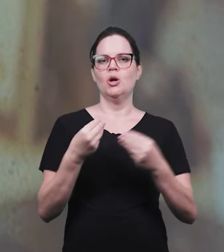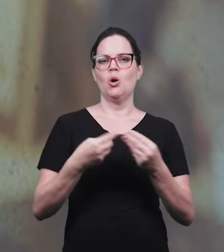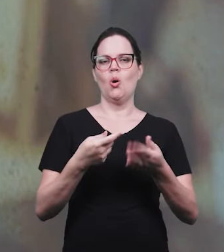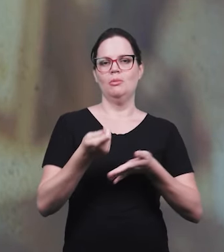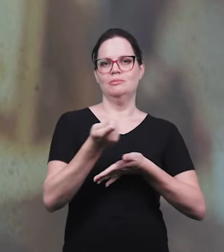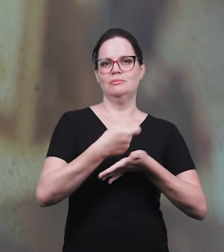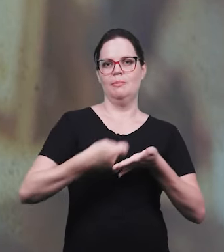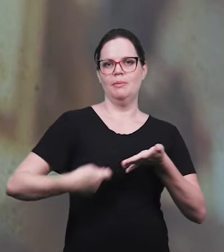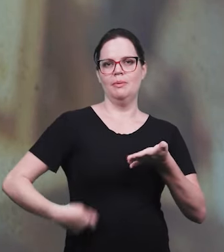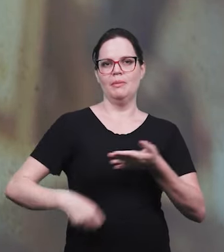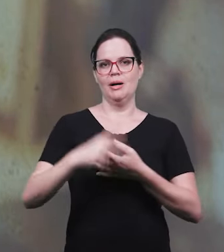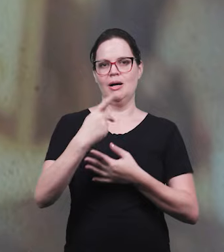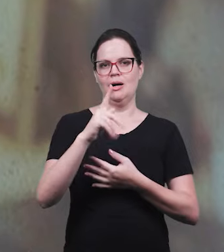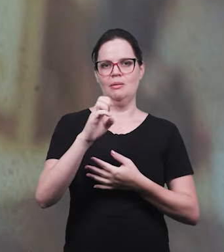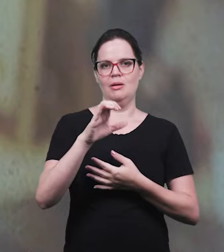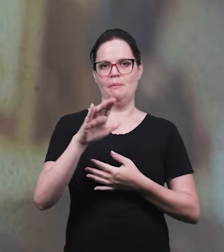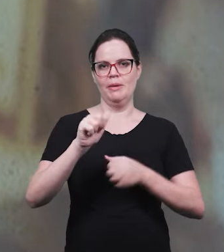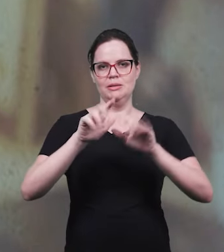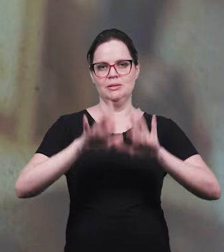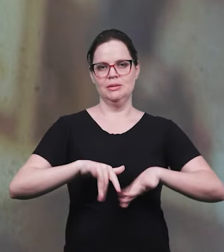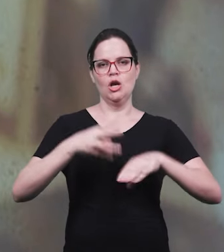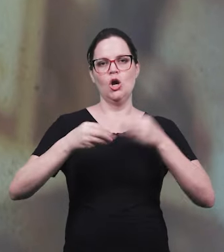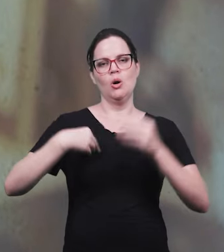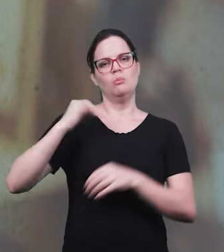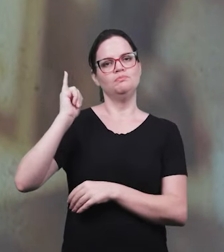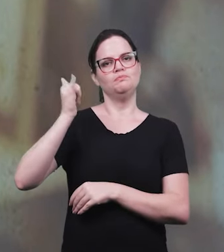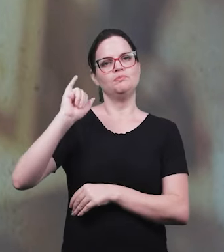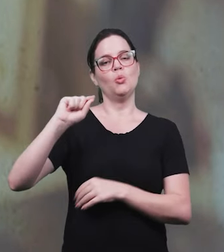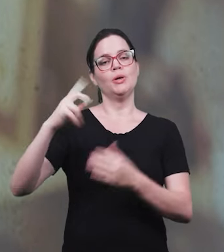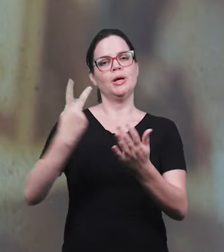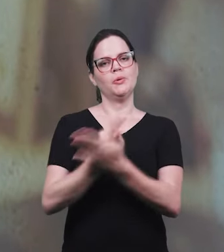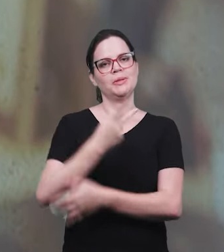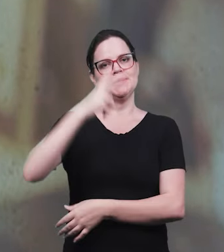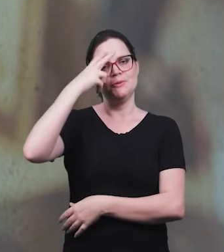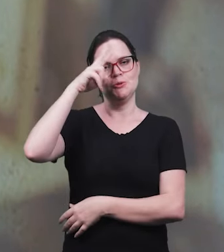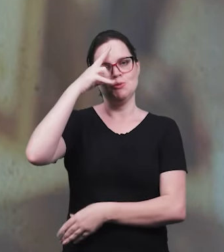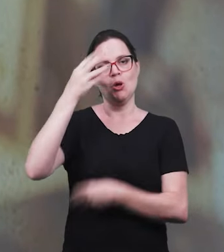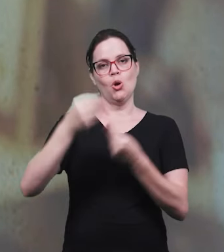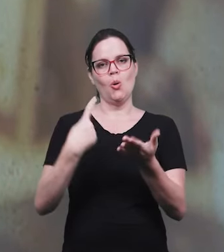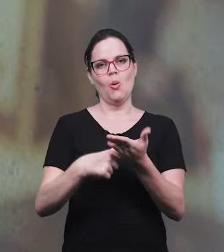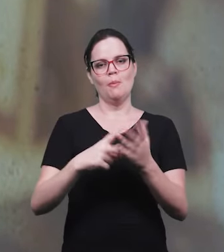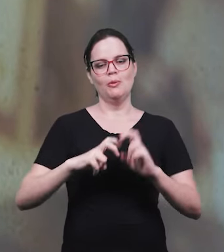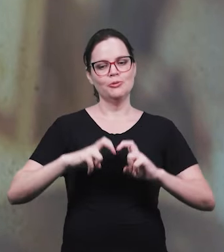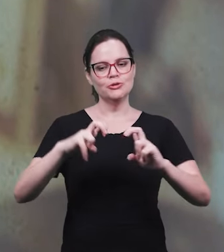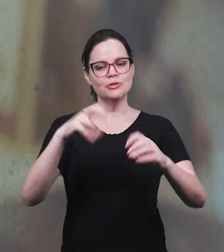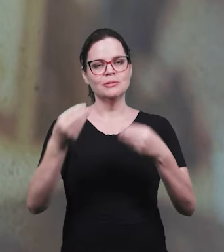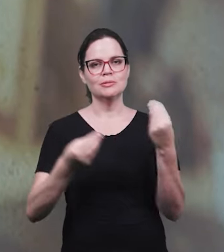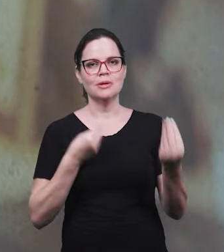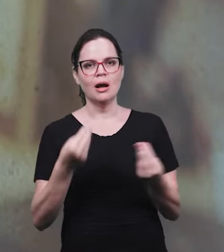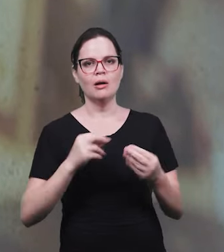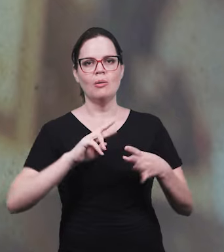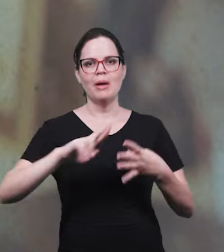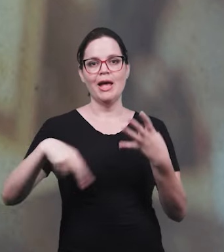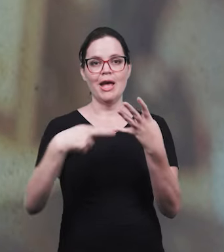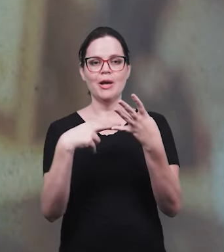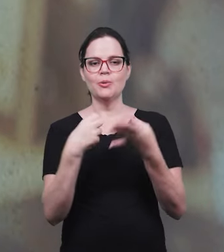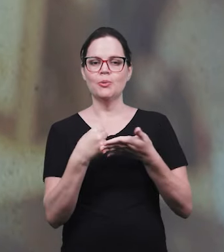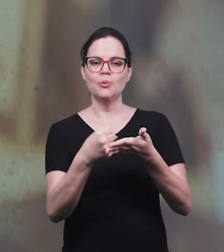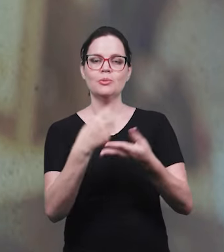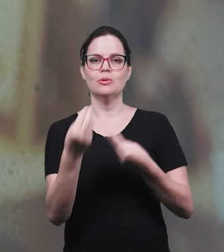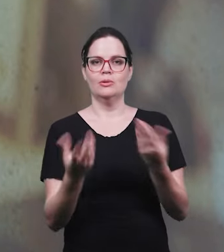uma peça, a forma de narrar os fatos, como que é uma audiência, como recorrer de um